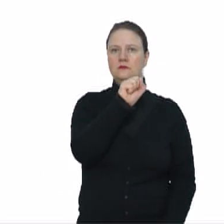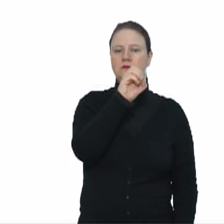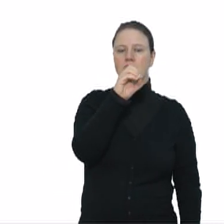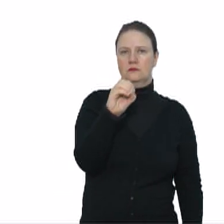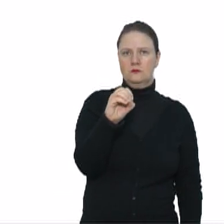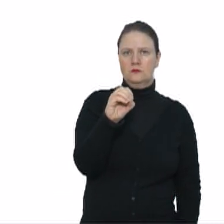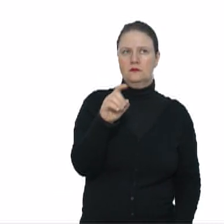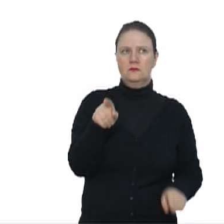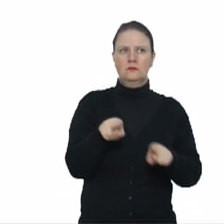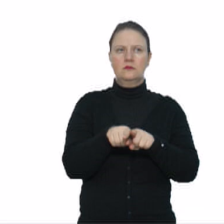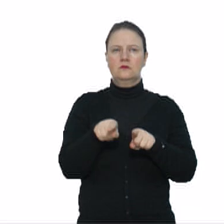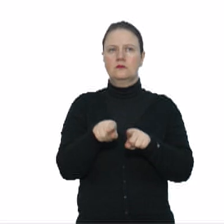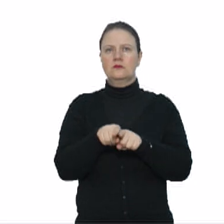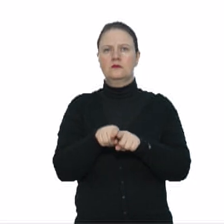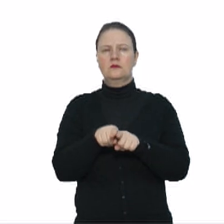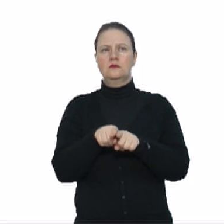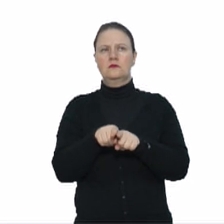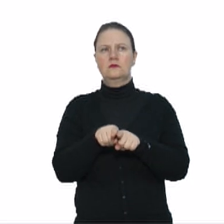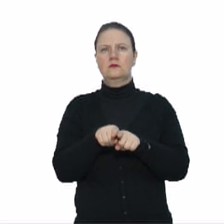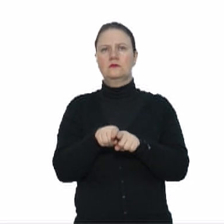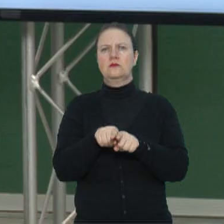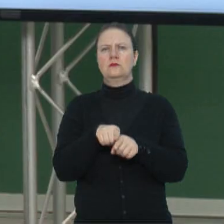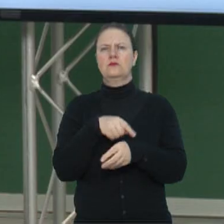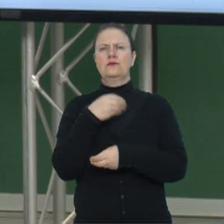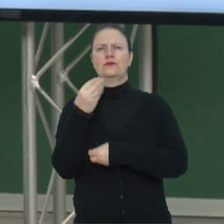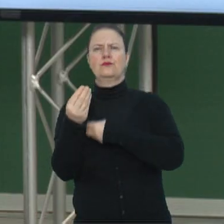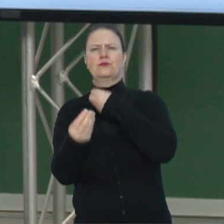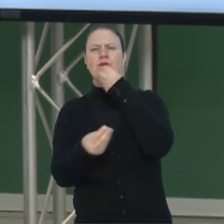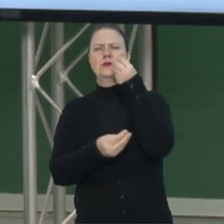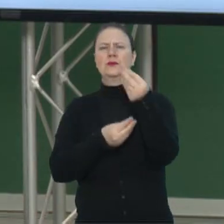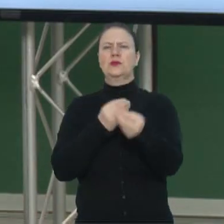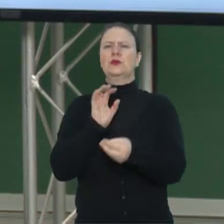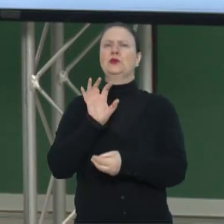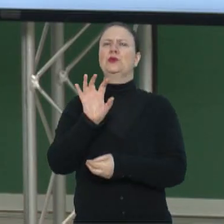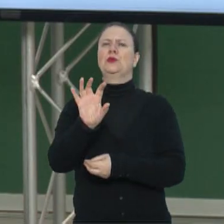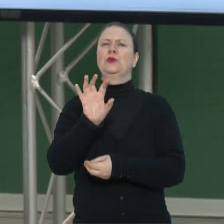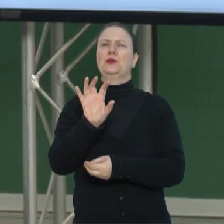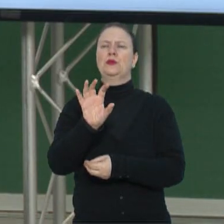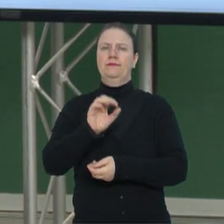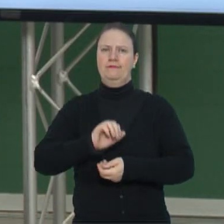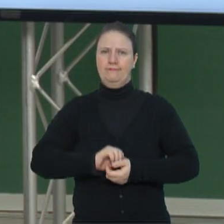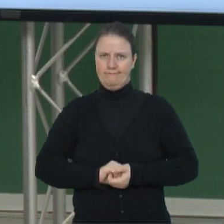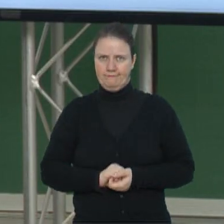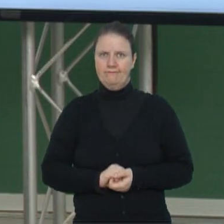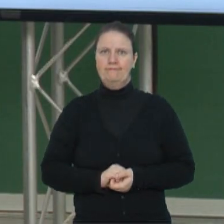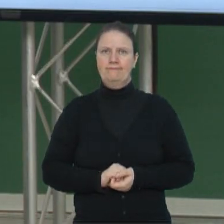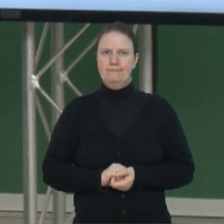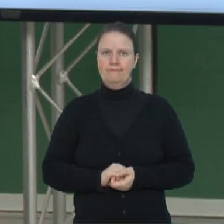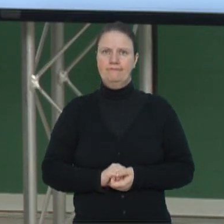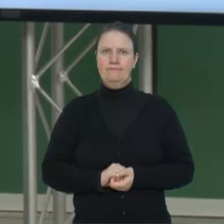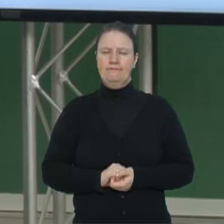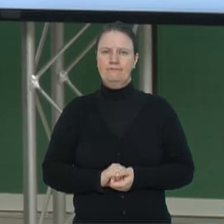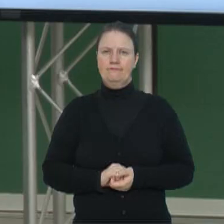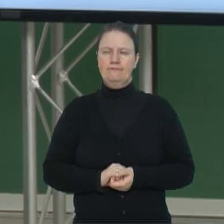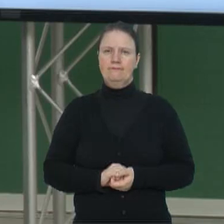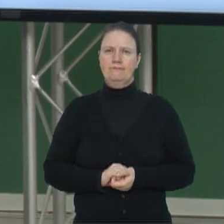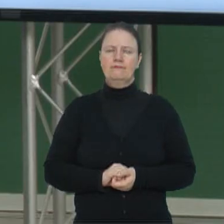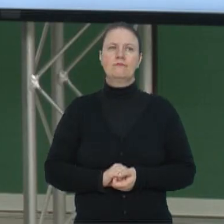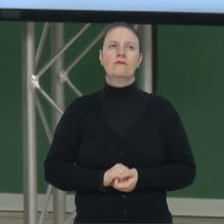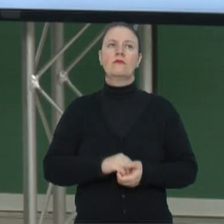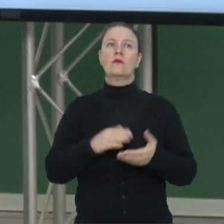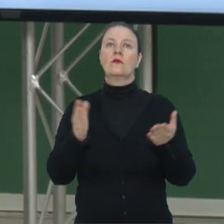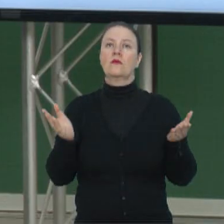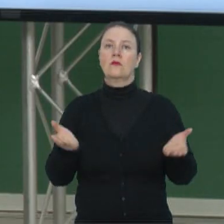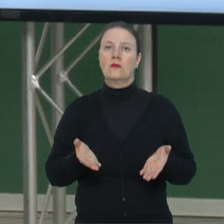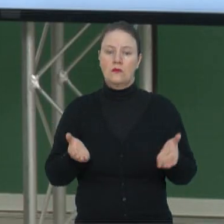uma linking word e significa assim como. O so também pode significar então, mas